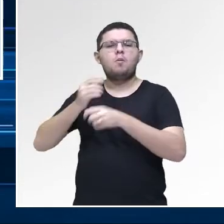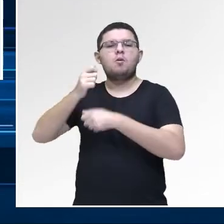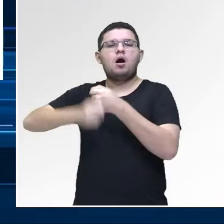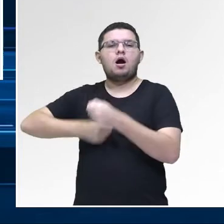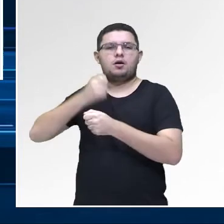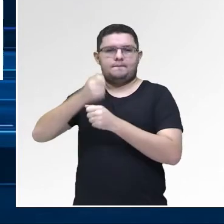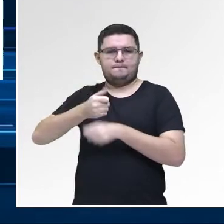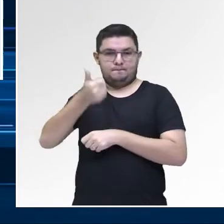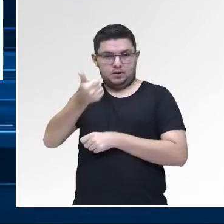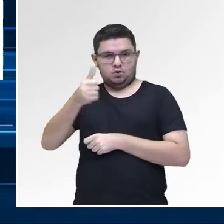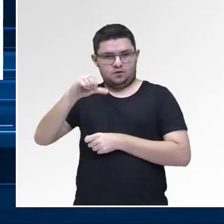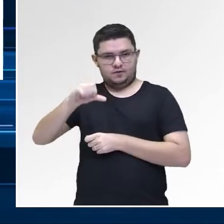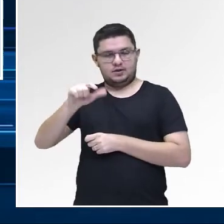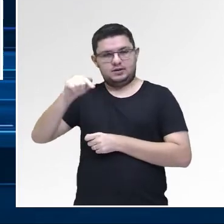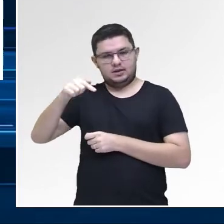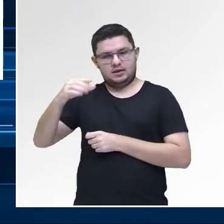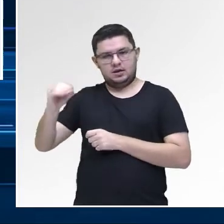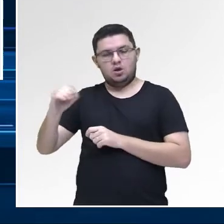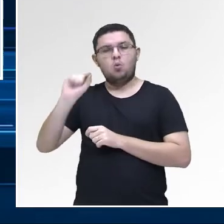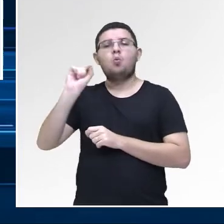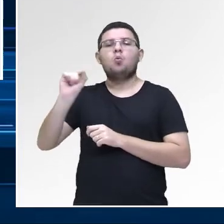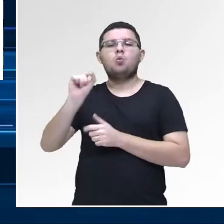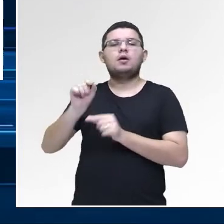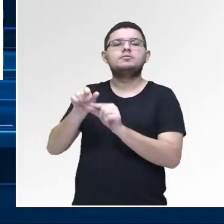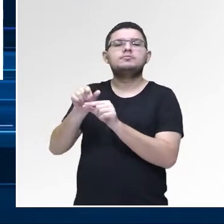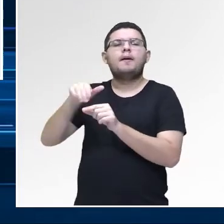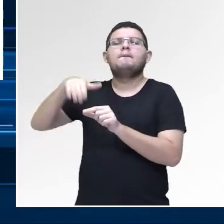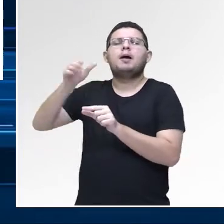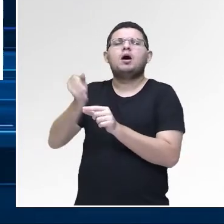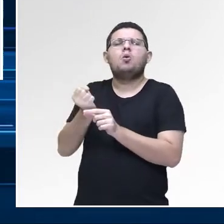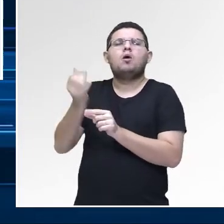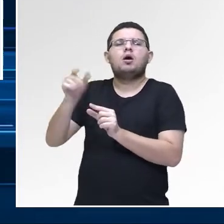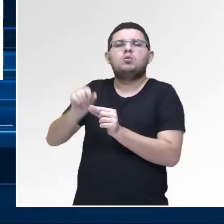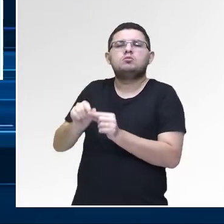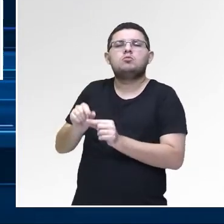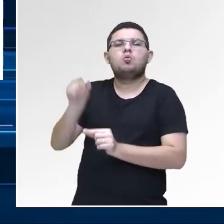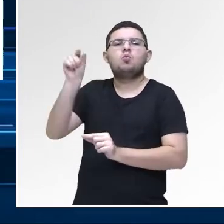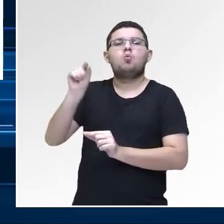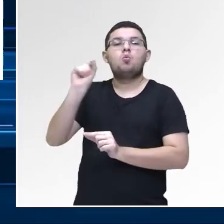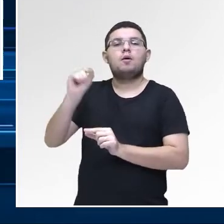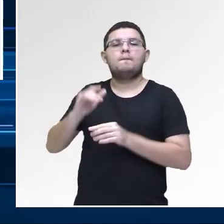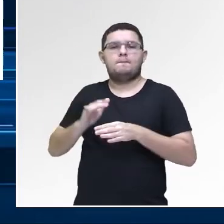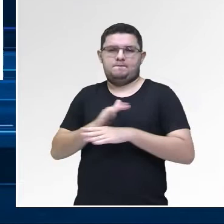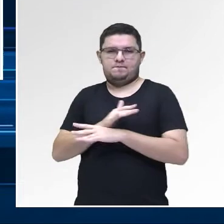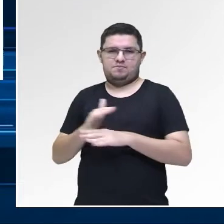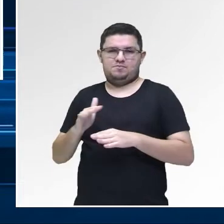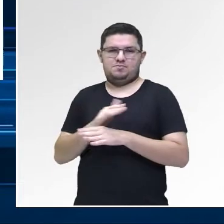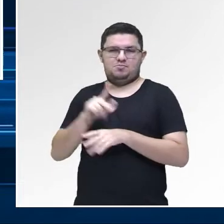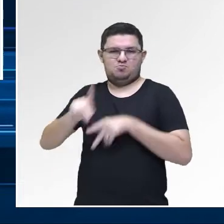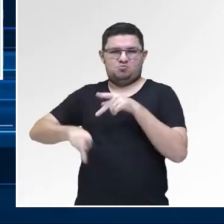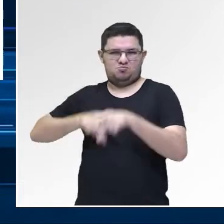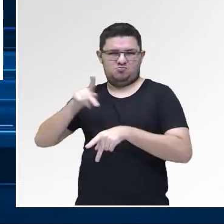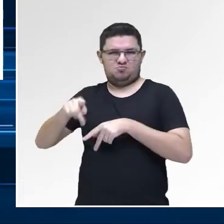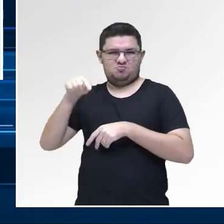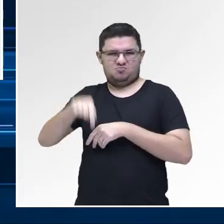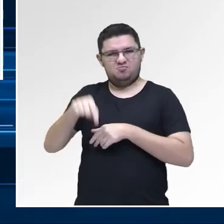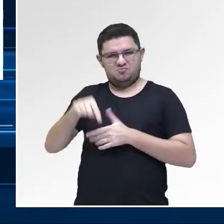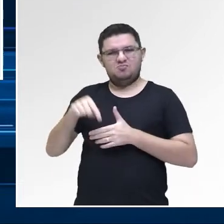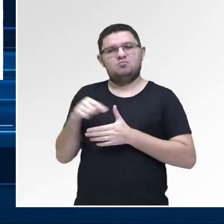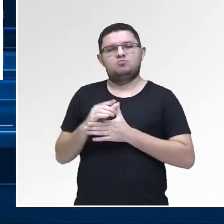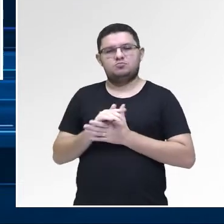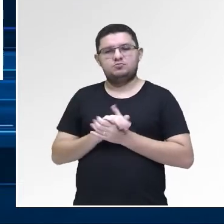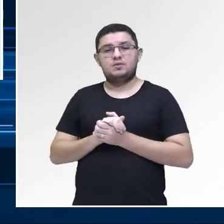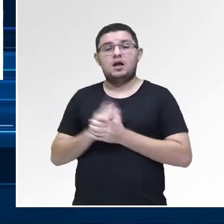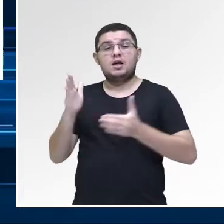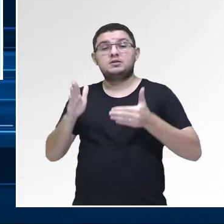1970. De 1970 até 2014, o que a gente verifica? Né? Que a